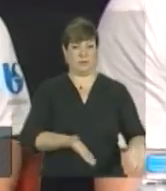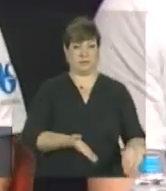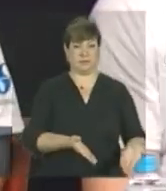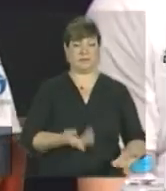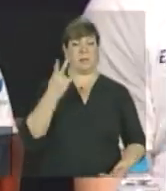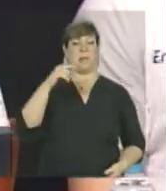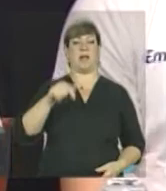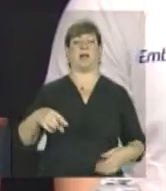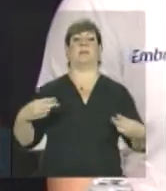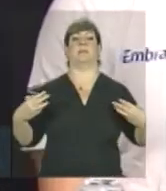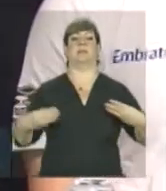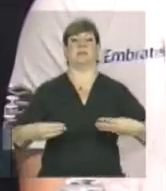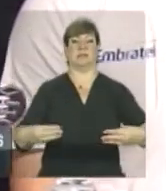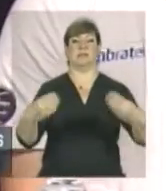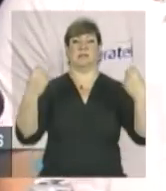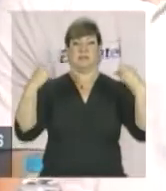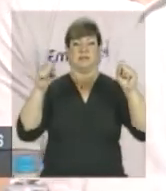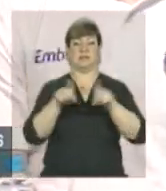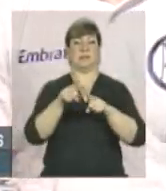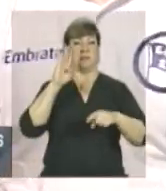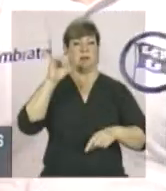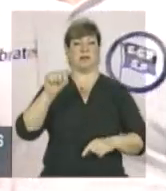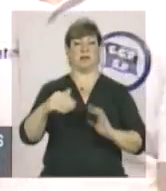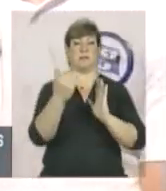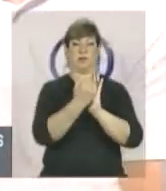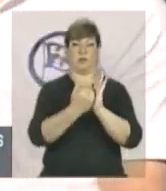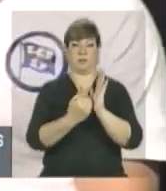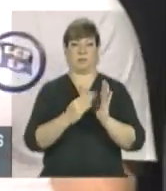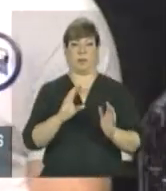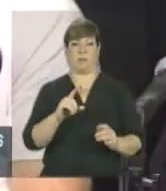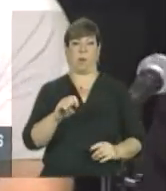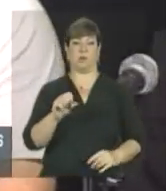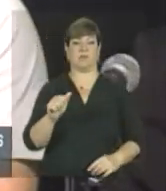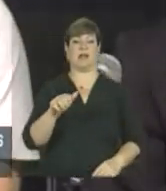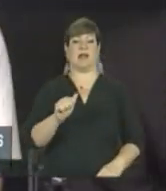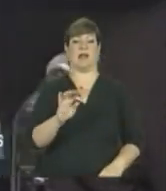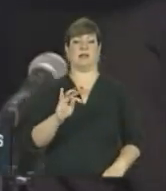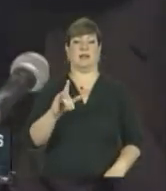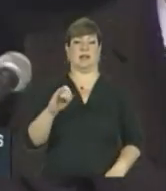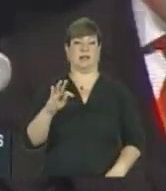do Esporte e principalmente para o programa Bolsa Atleta. É fundamental essa